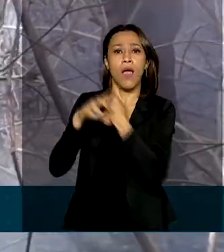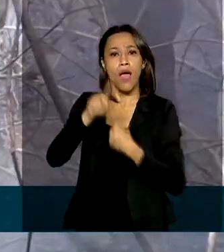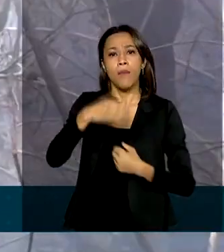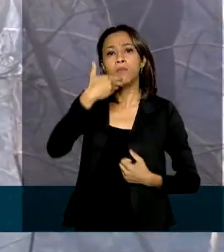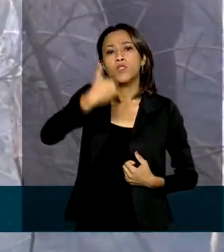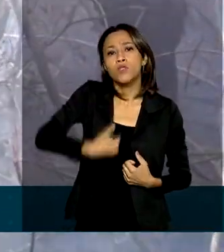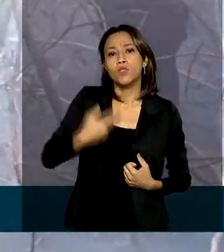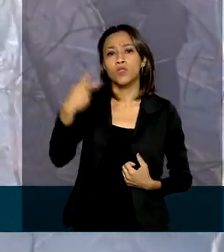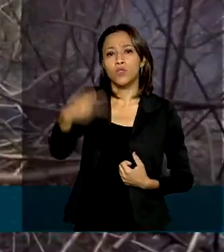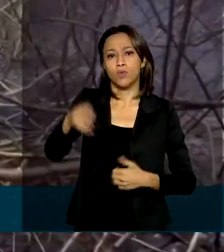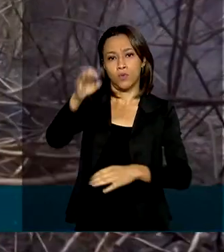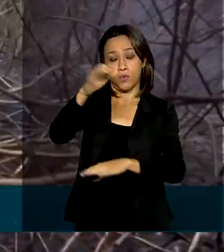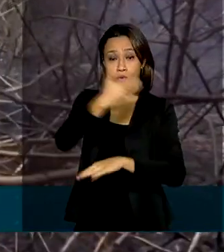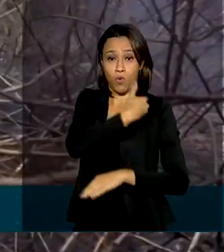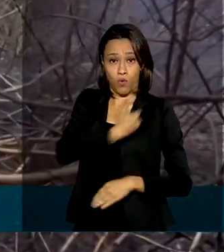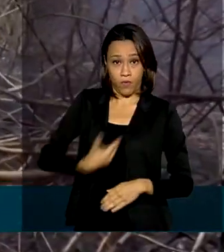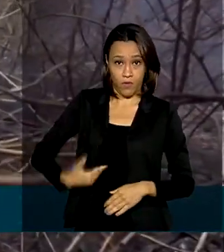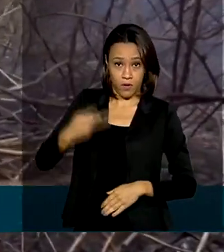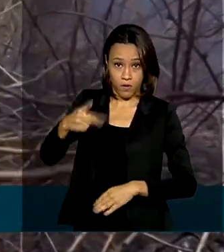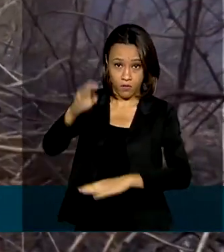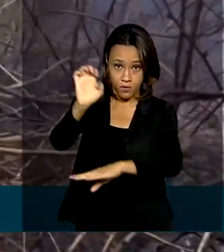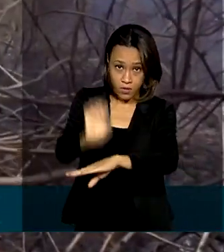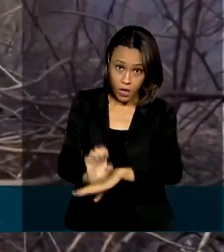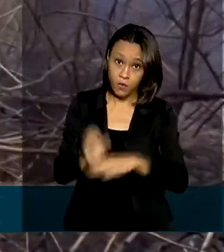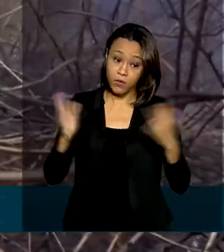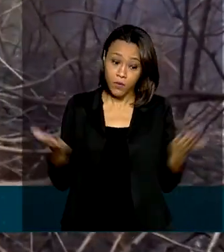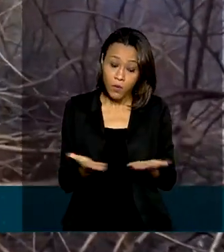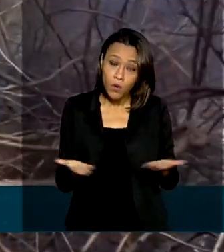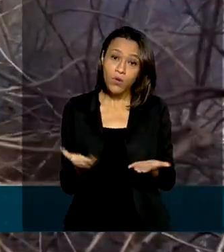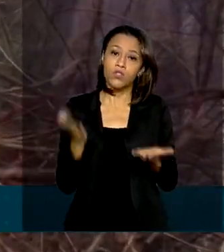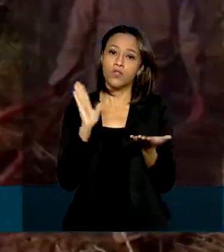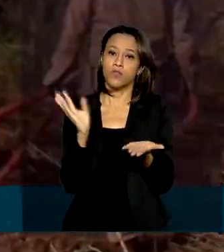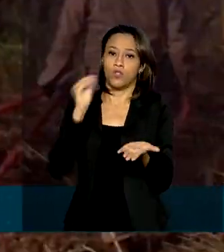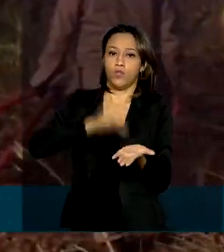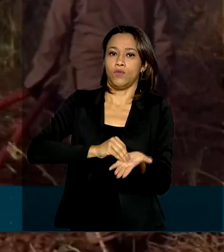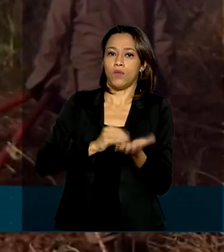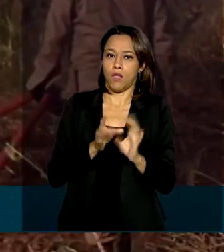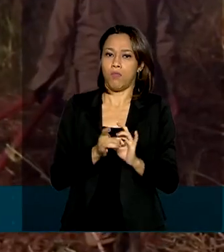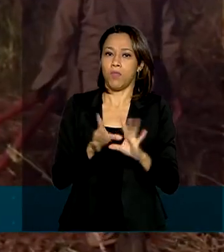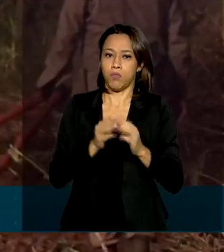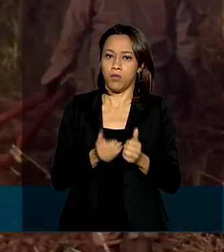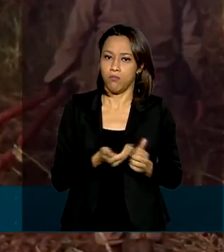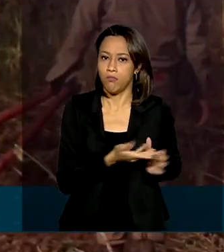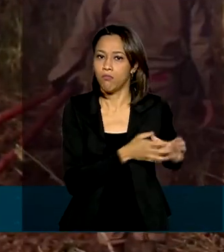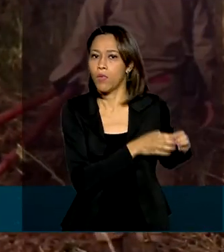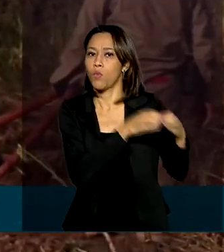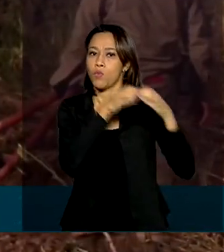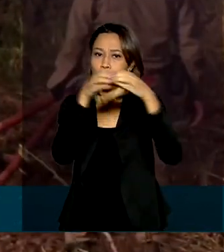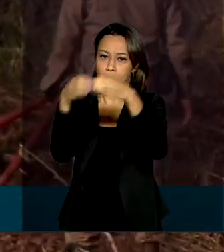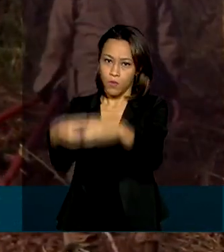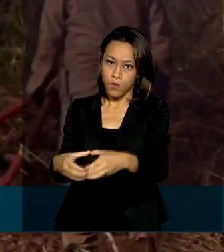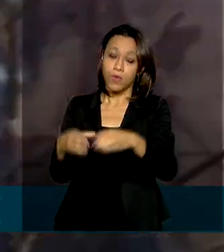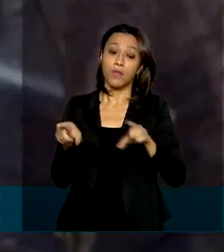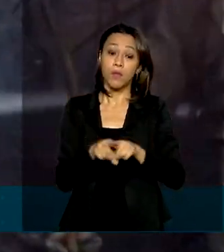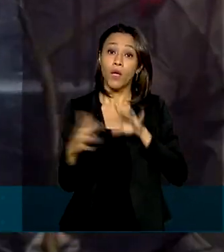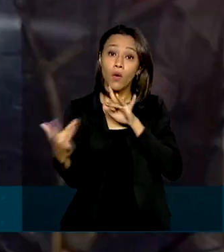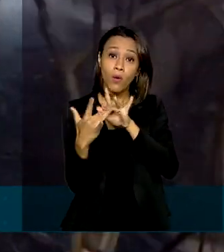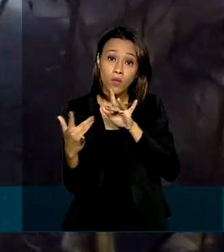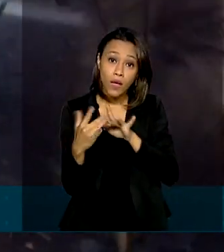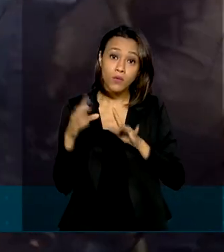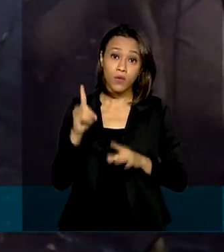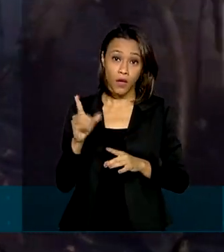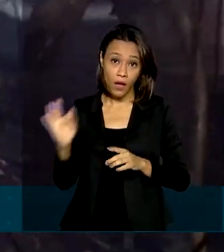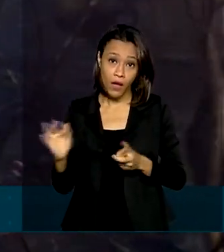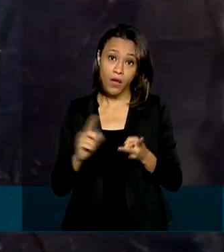pedido do governador Mauro Mendes a autorização foi publicada hoje no Diário Oficial a praça também mantém contato com os governos do Distrito